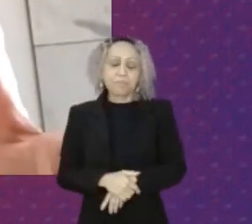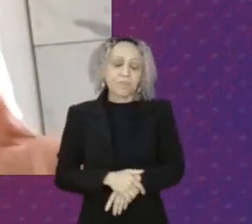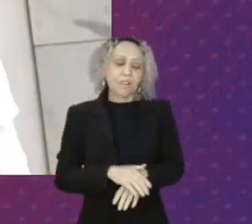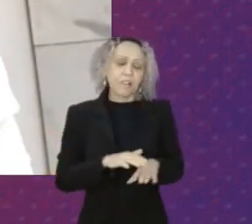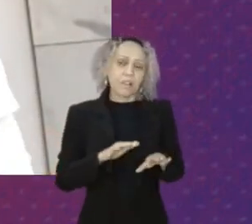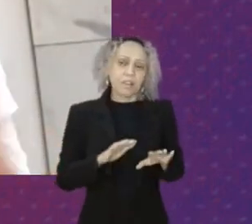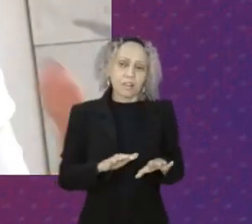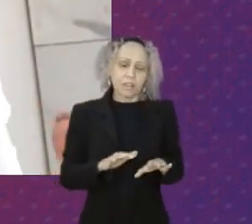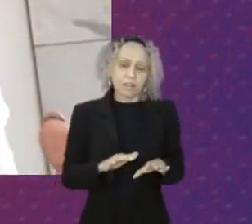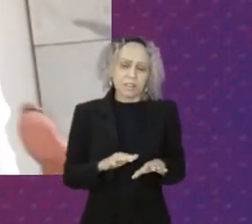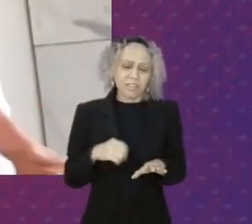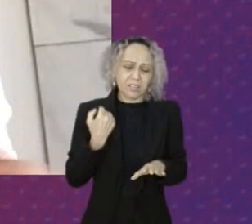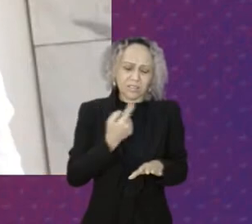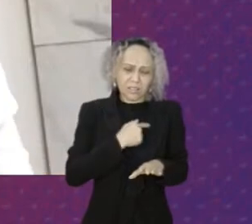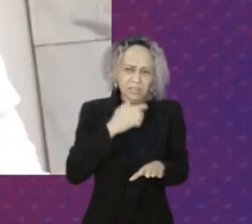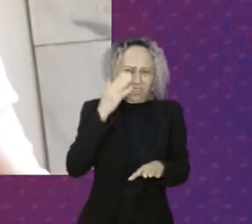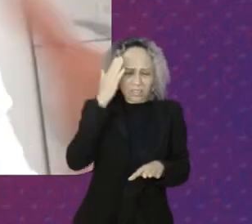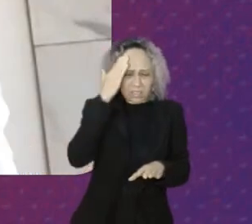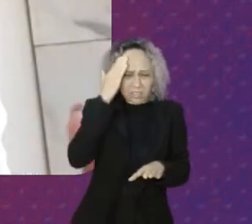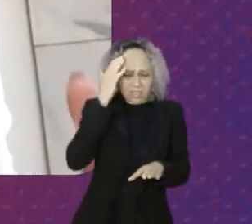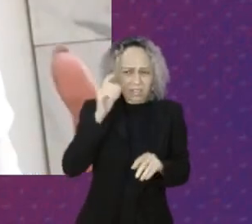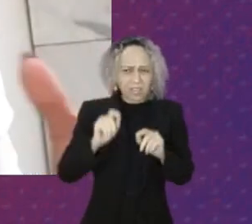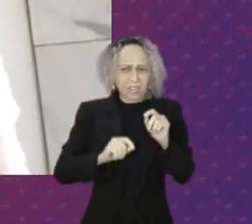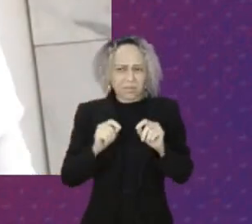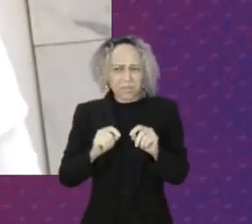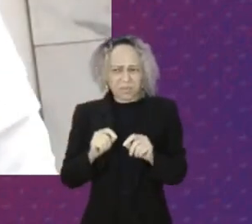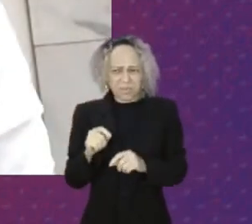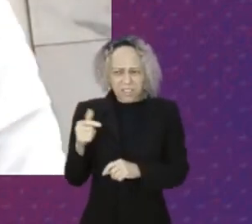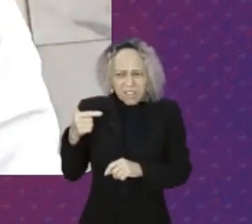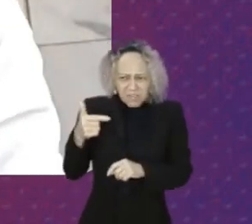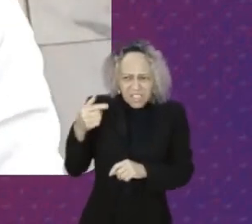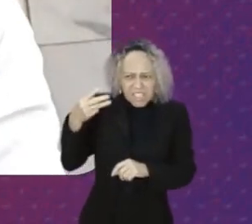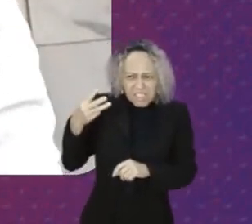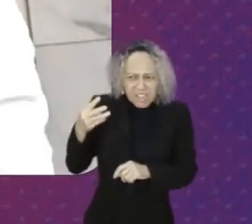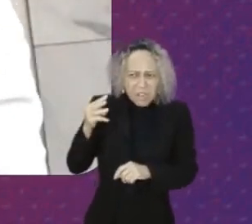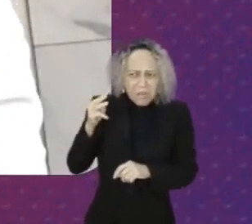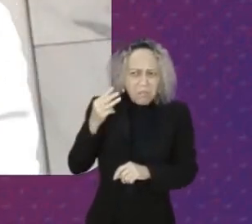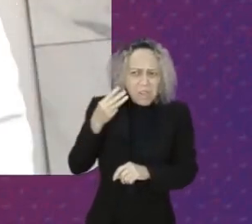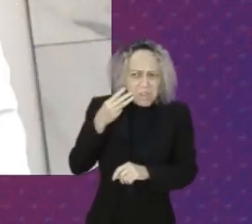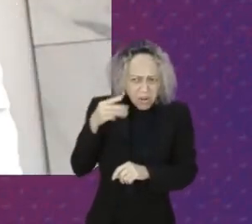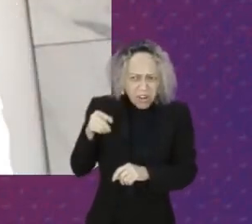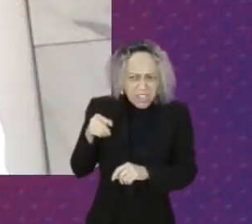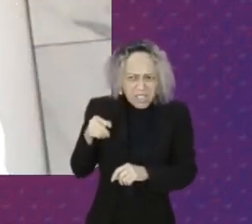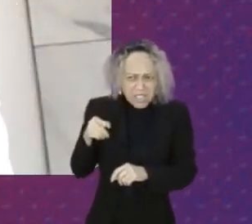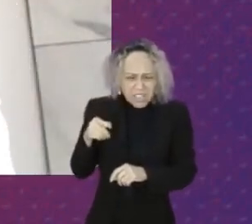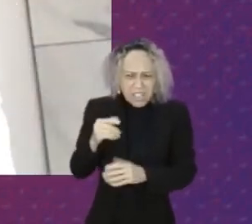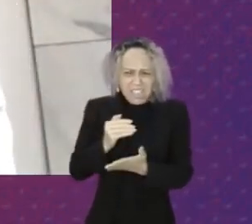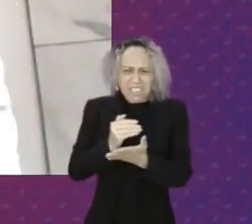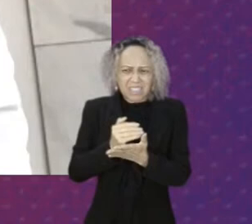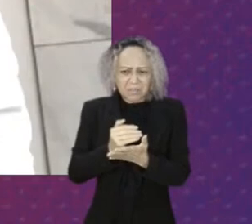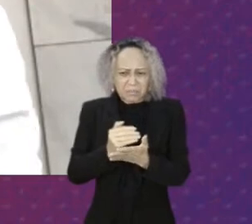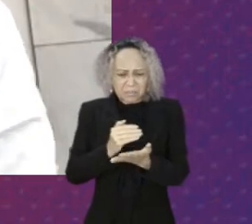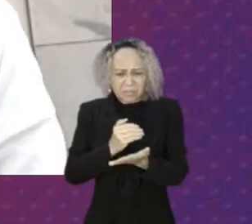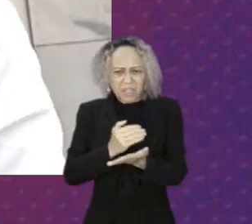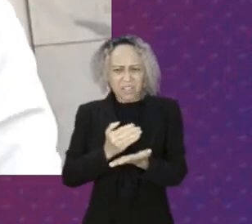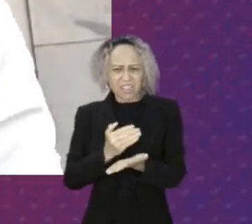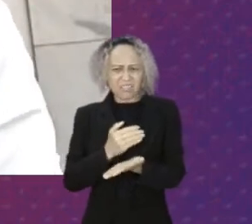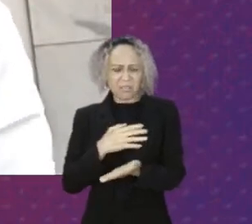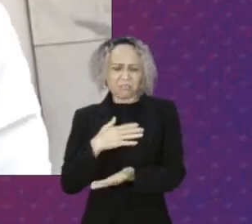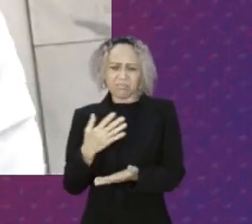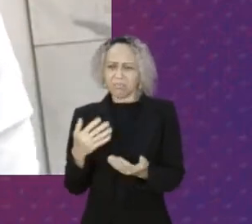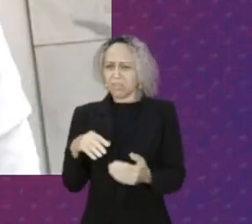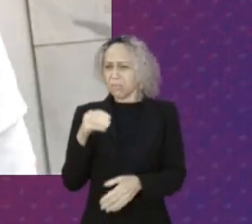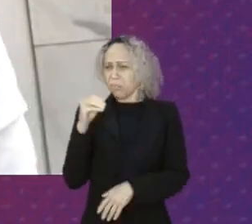sabe que não é suficiente, não dá nem para começar um debate concreto de mudança na vida das mulheres.